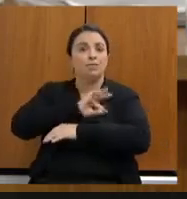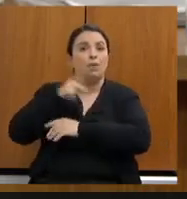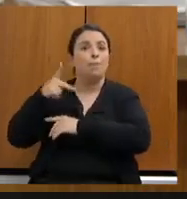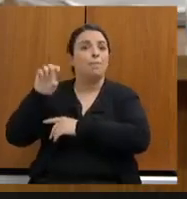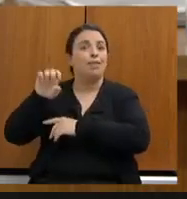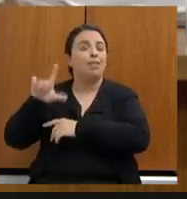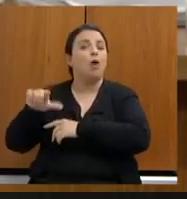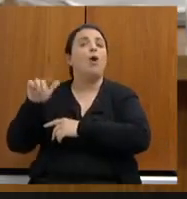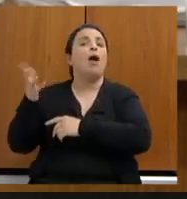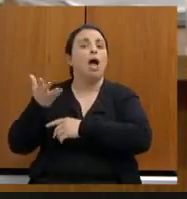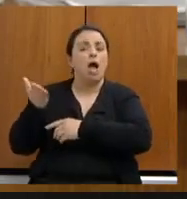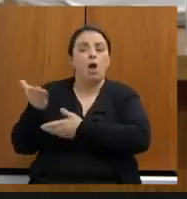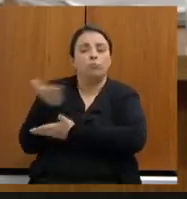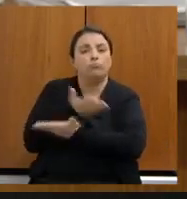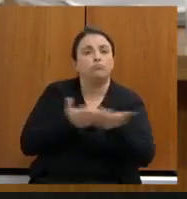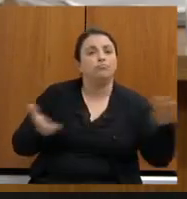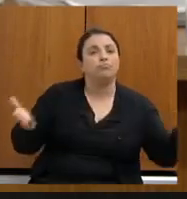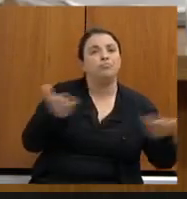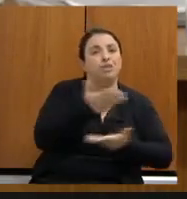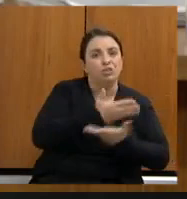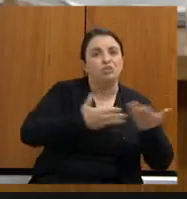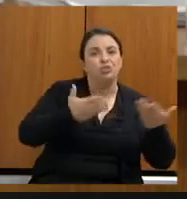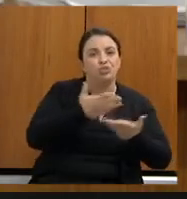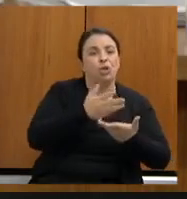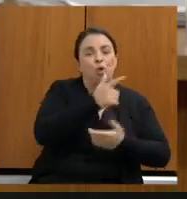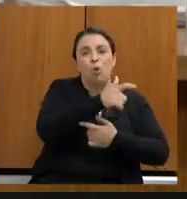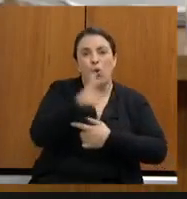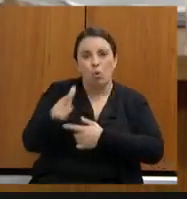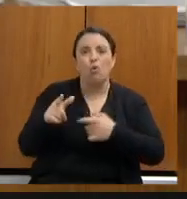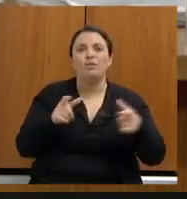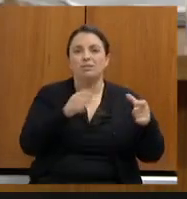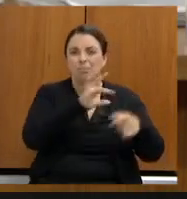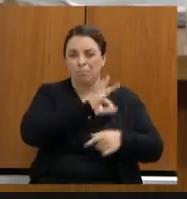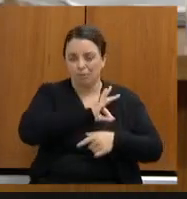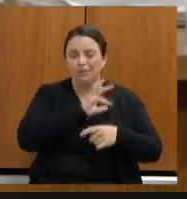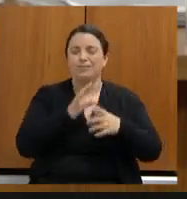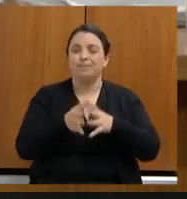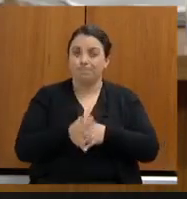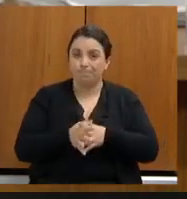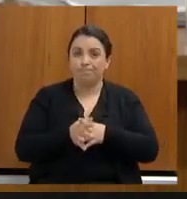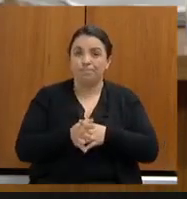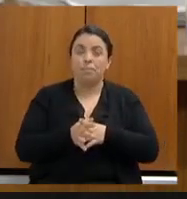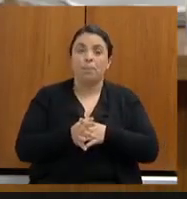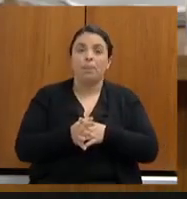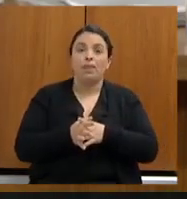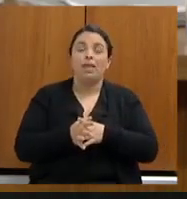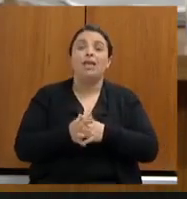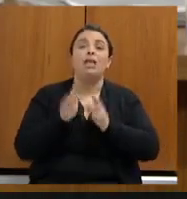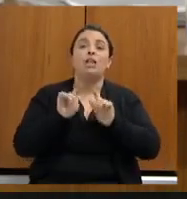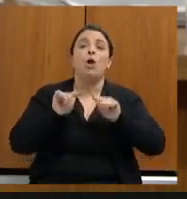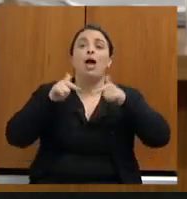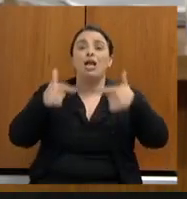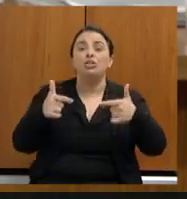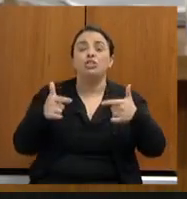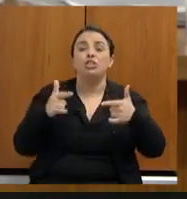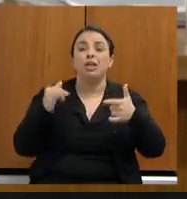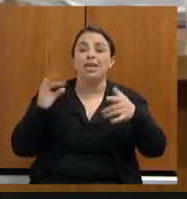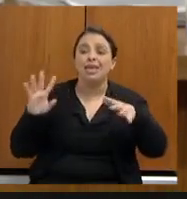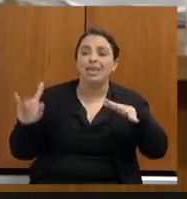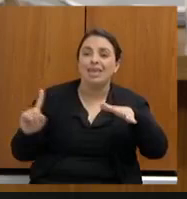Integradas e eu acho que isso que é o Grande Lance isso que é o é o grande mote na verdade da sejusp agir de forma integrada